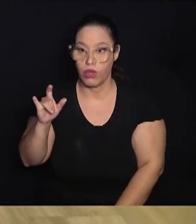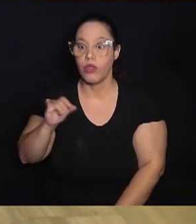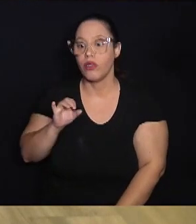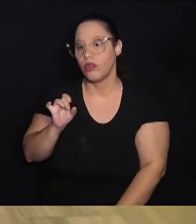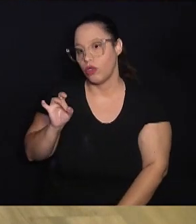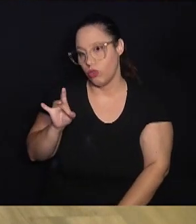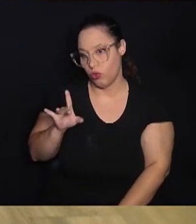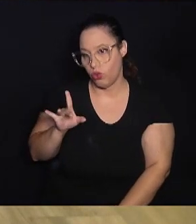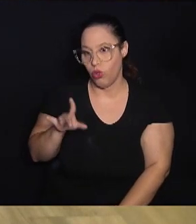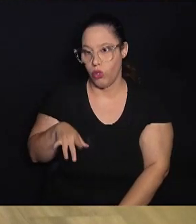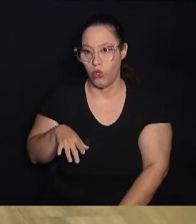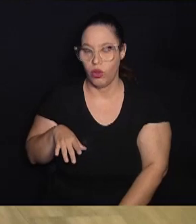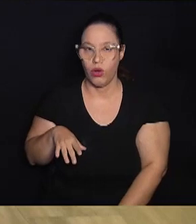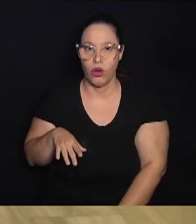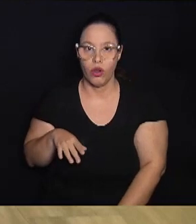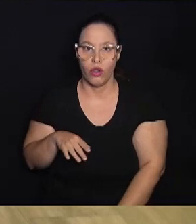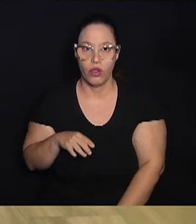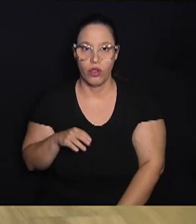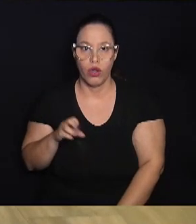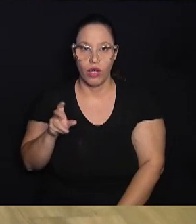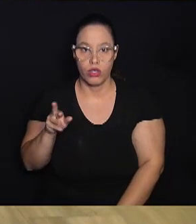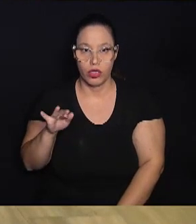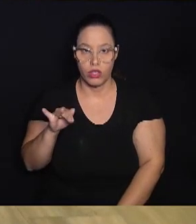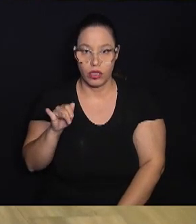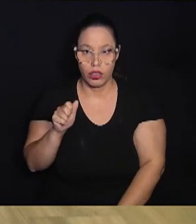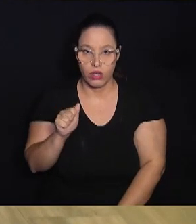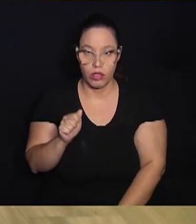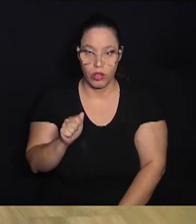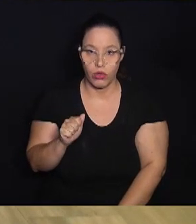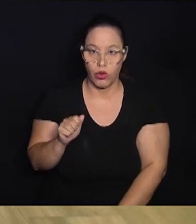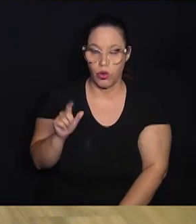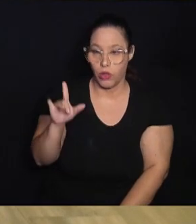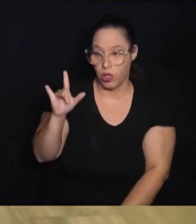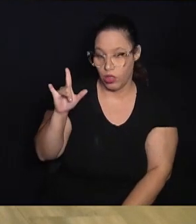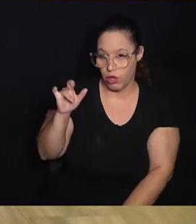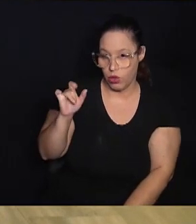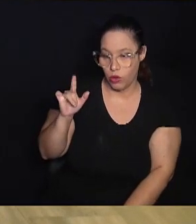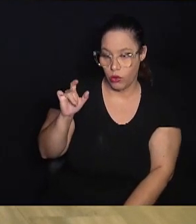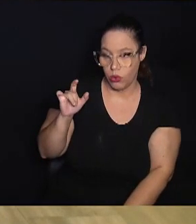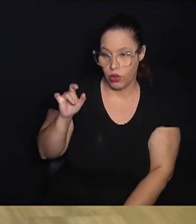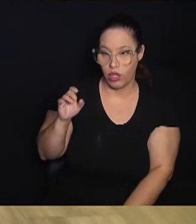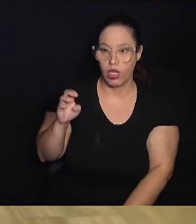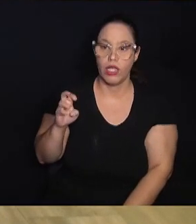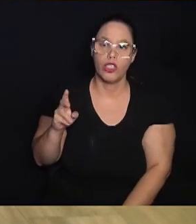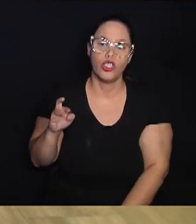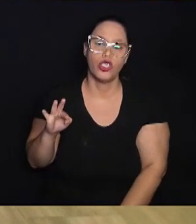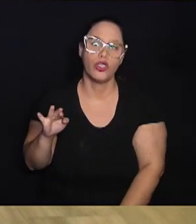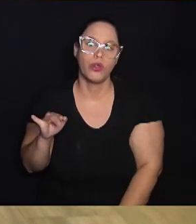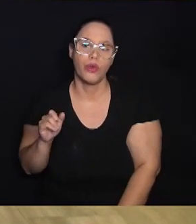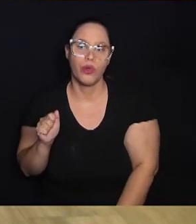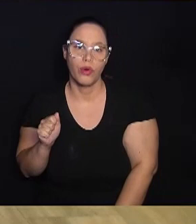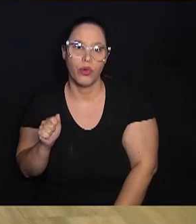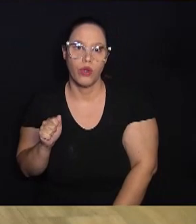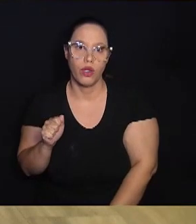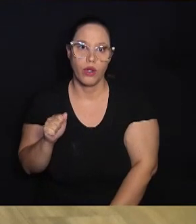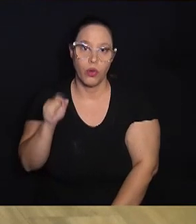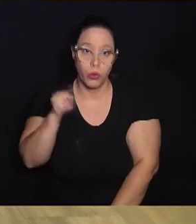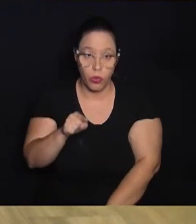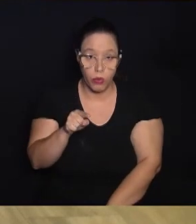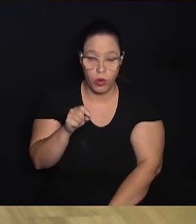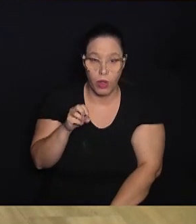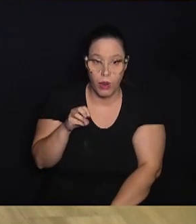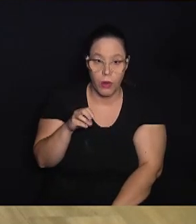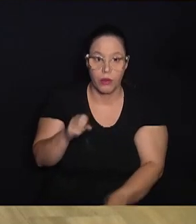quiser acompanhar a editora mfo tem Instagram tem @ Editora pmo Editora